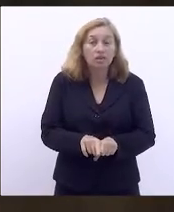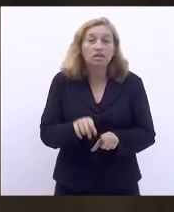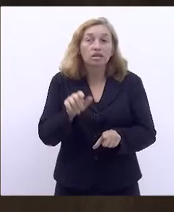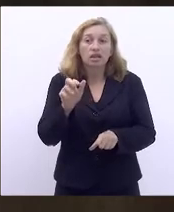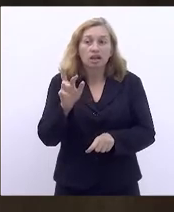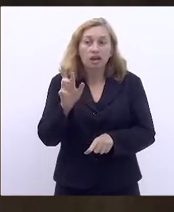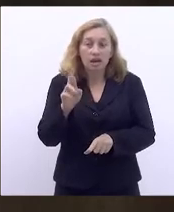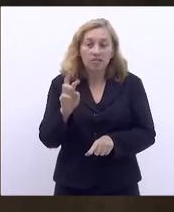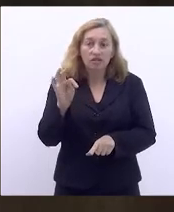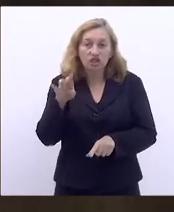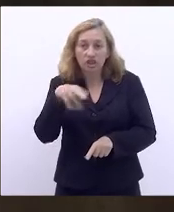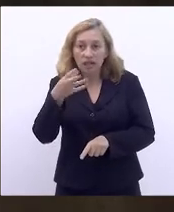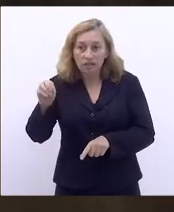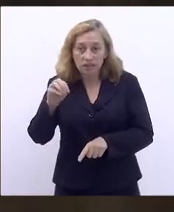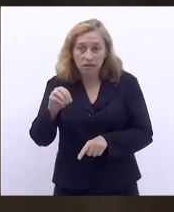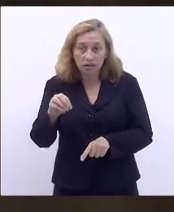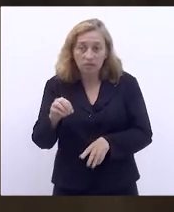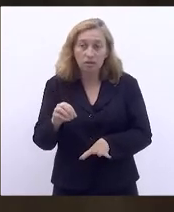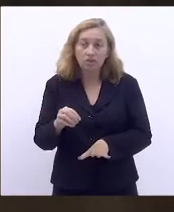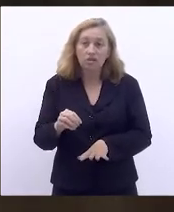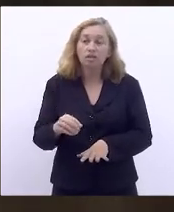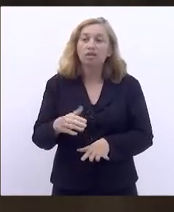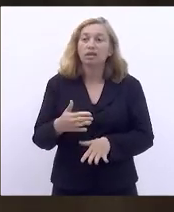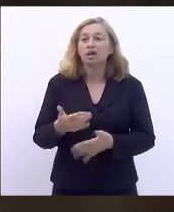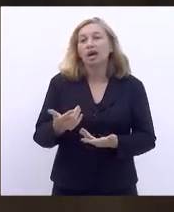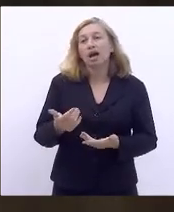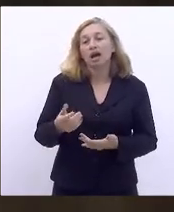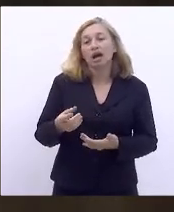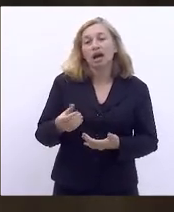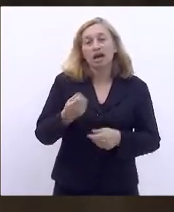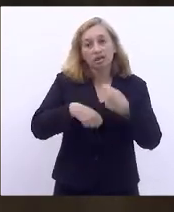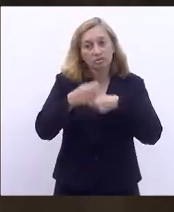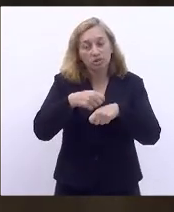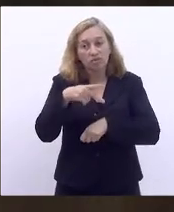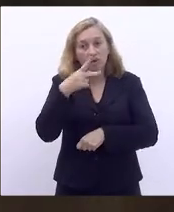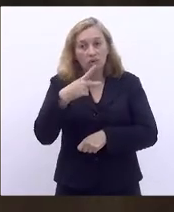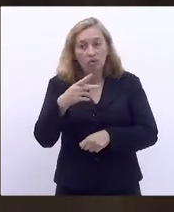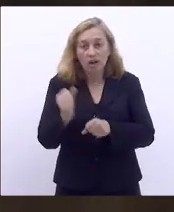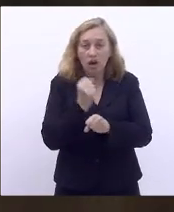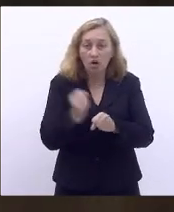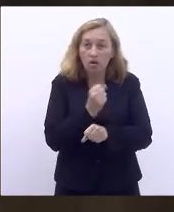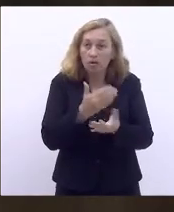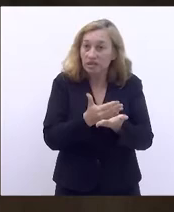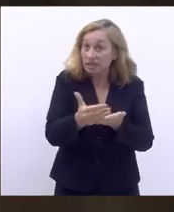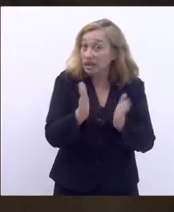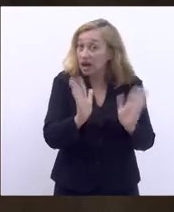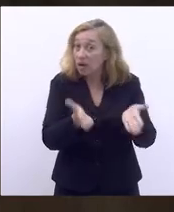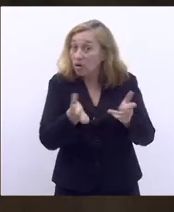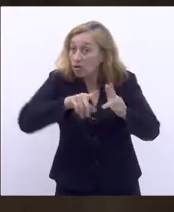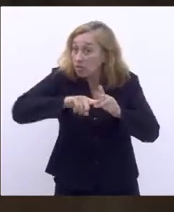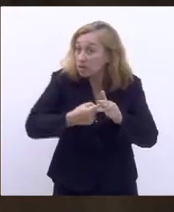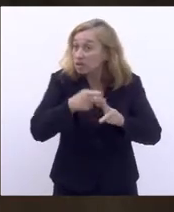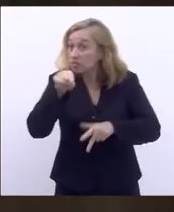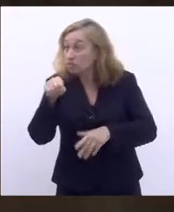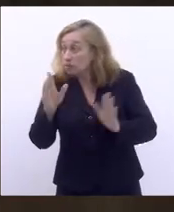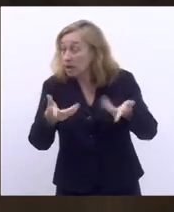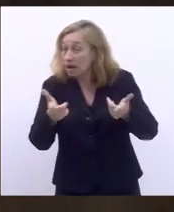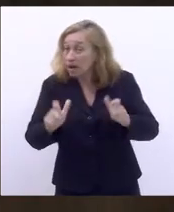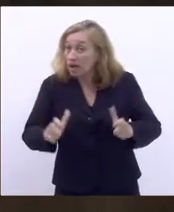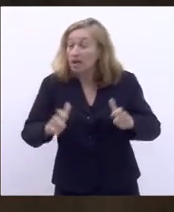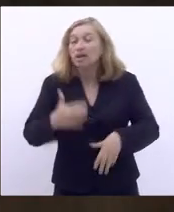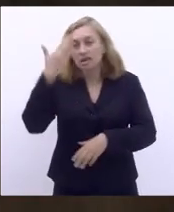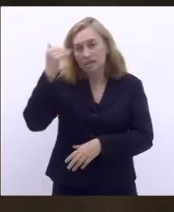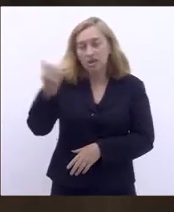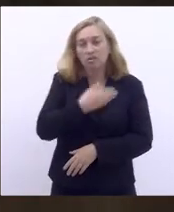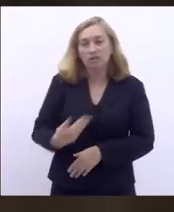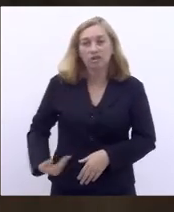refrigeração. Garantido pela administradora que as obras começariam essa semana de manutenção daquela unidade. Então eu sei que o governador